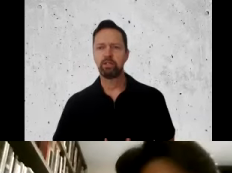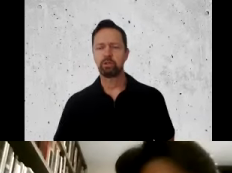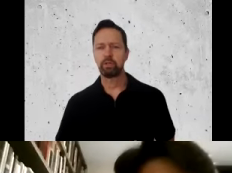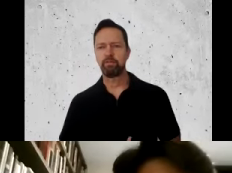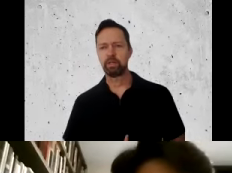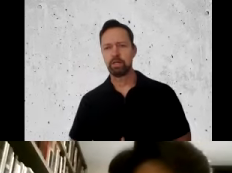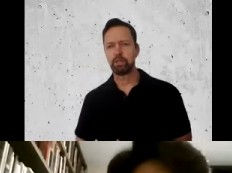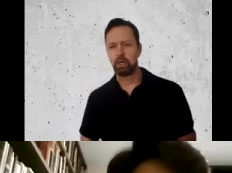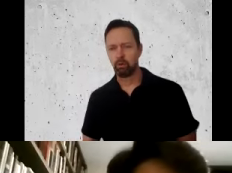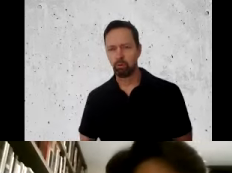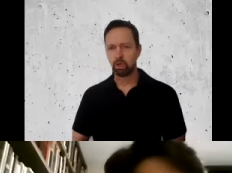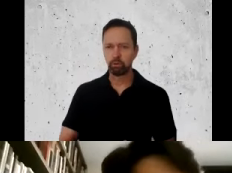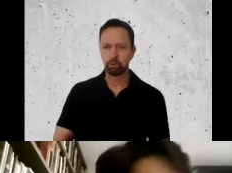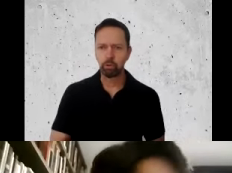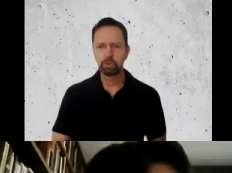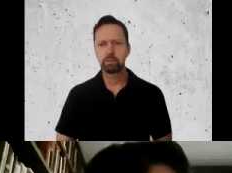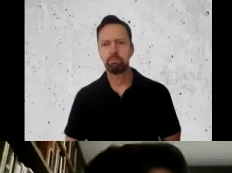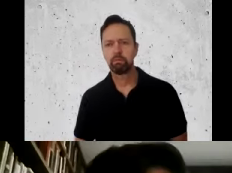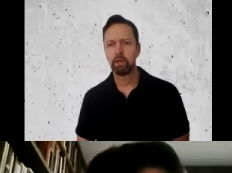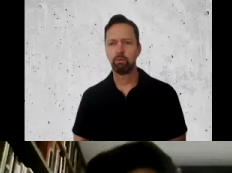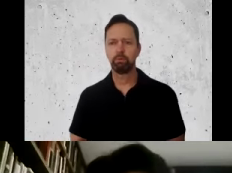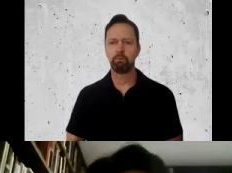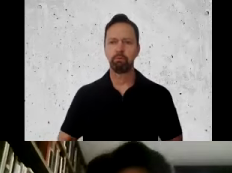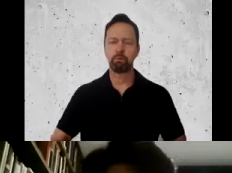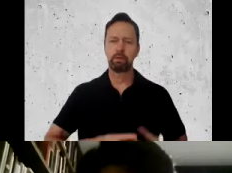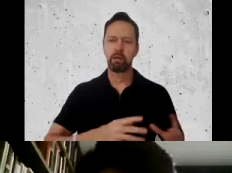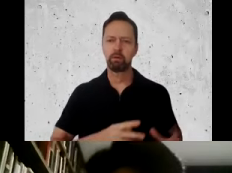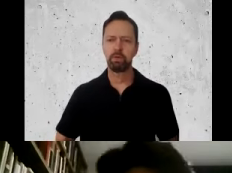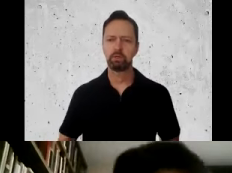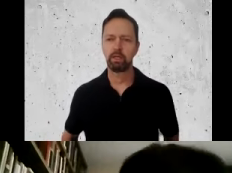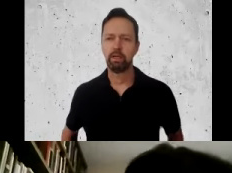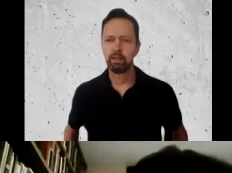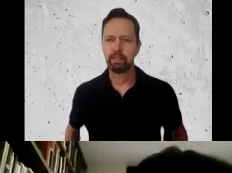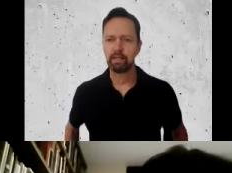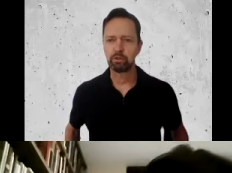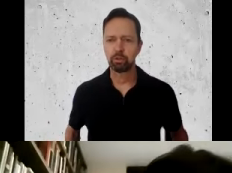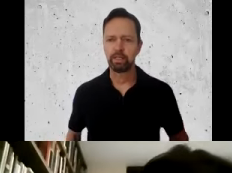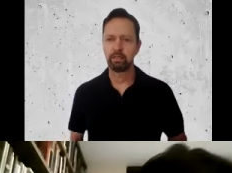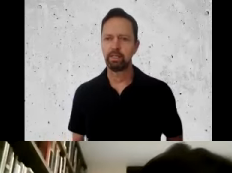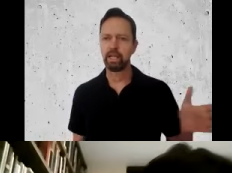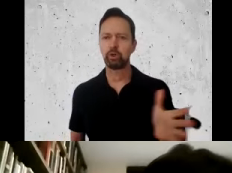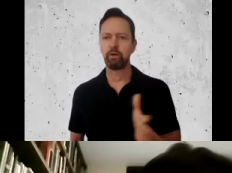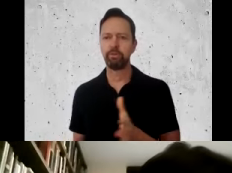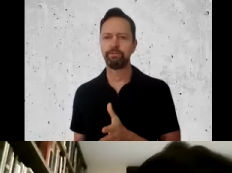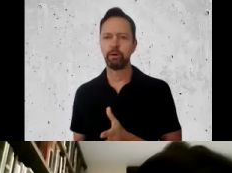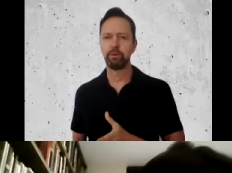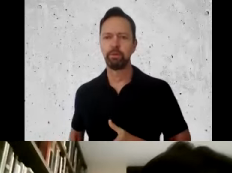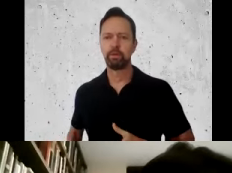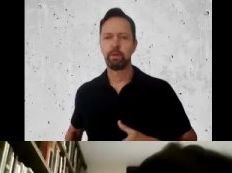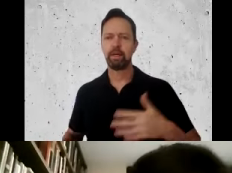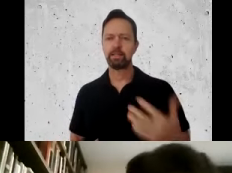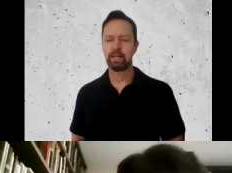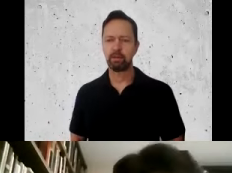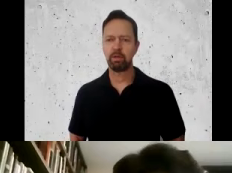Quem é o pai disso, na verdade, é o Ronald Coase. Né, o trabalho que eu mencionei dele antes, The Nature of the